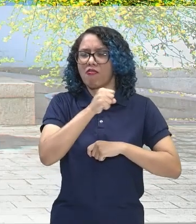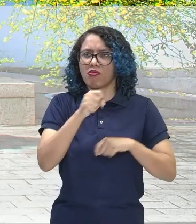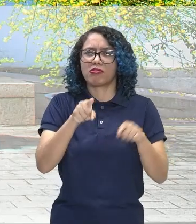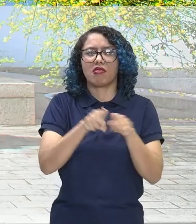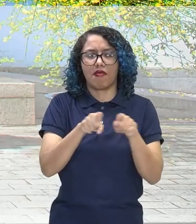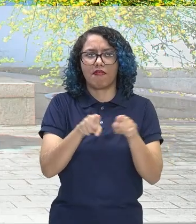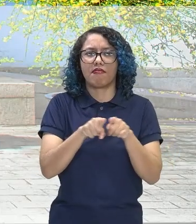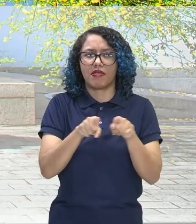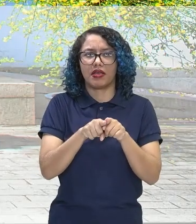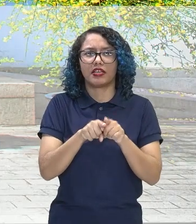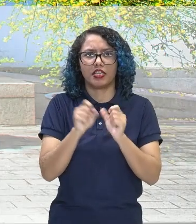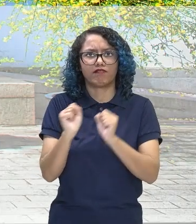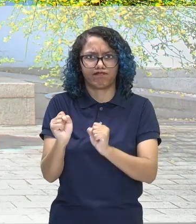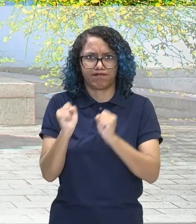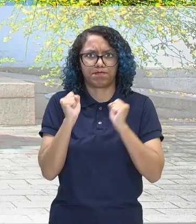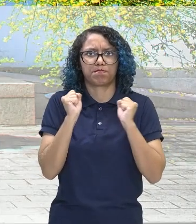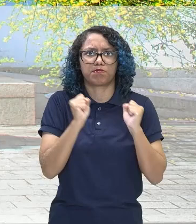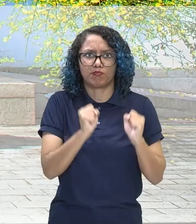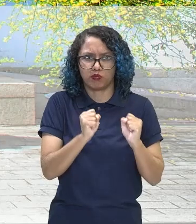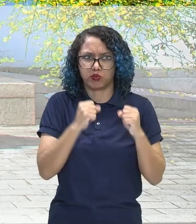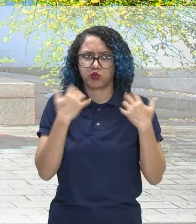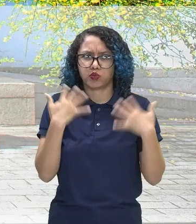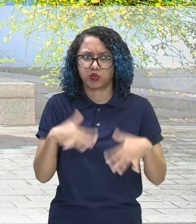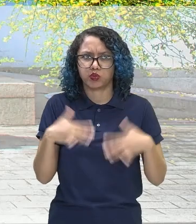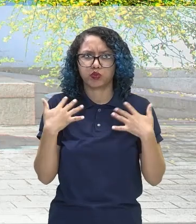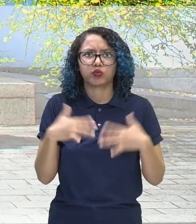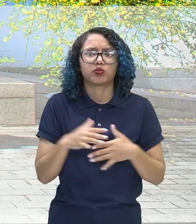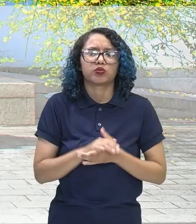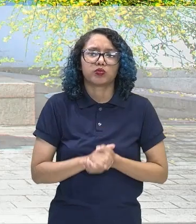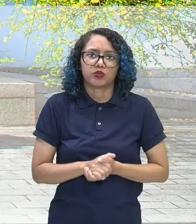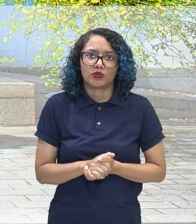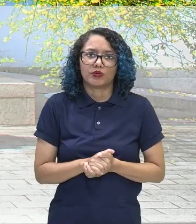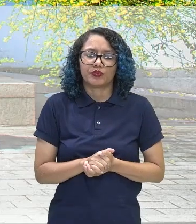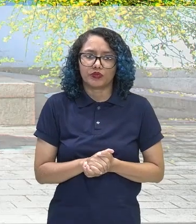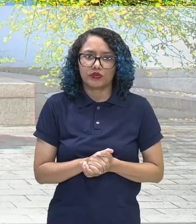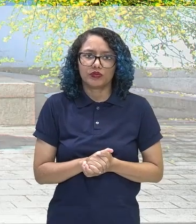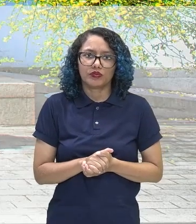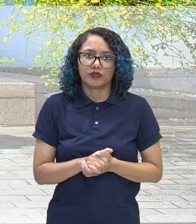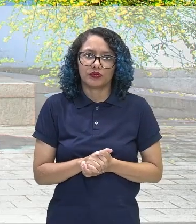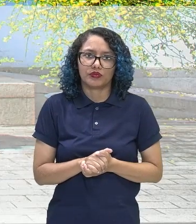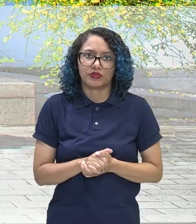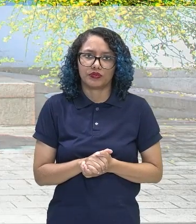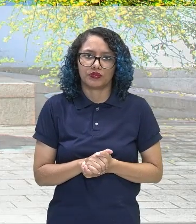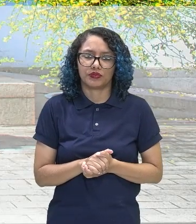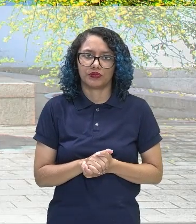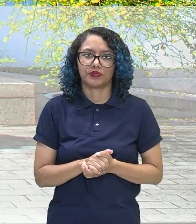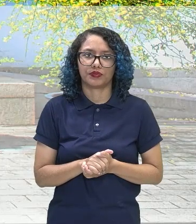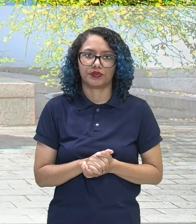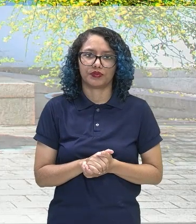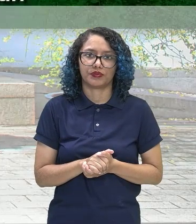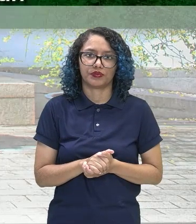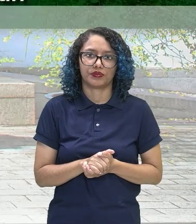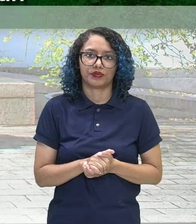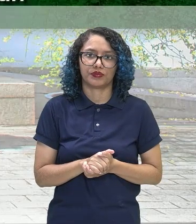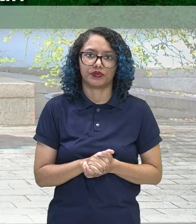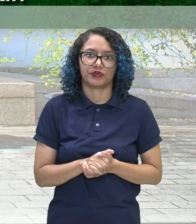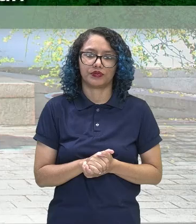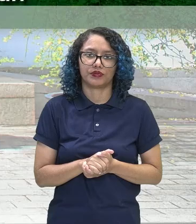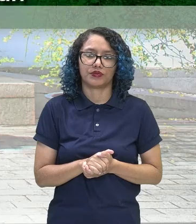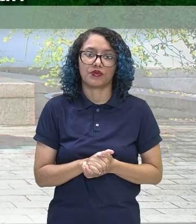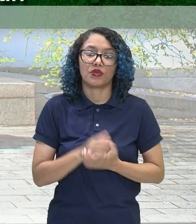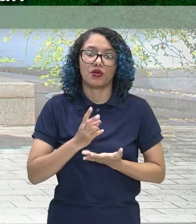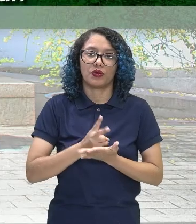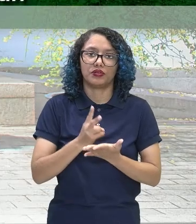são potentes, tá certo? Muito bem. Prosseguindo, continuando ainda a falar sobre essa